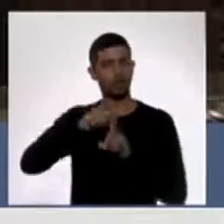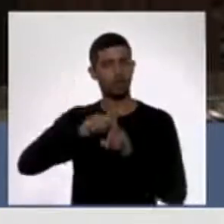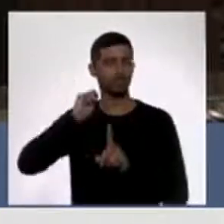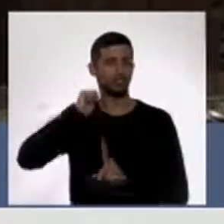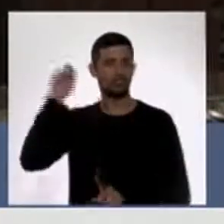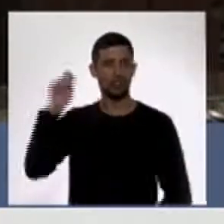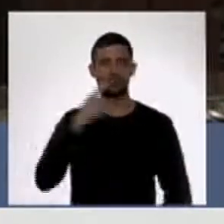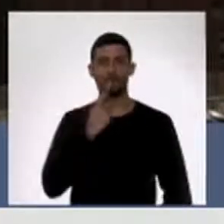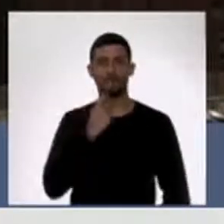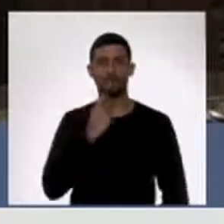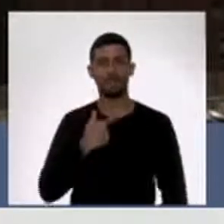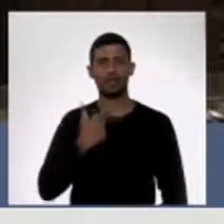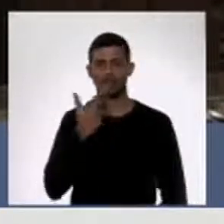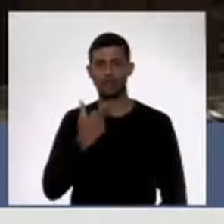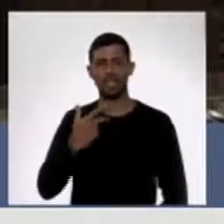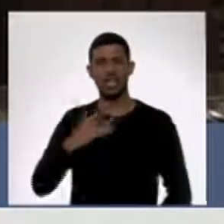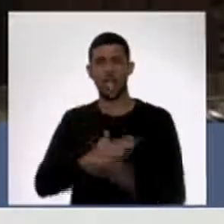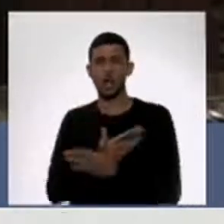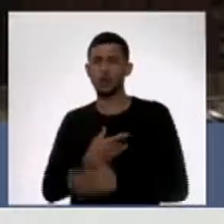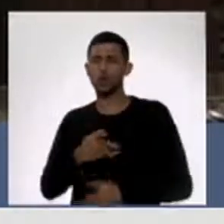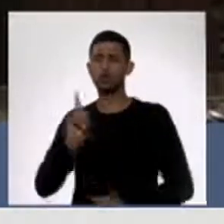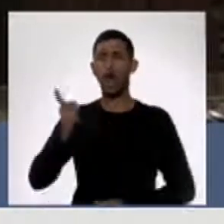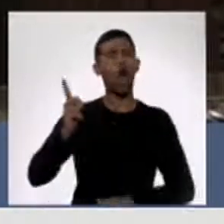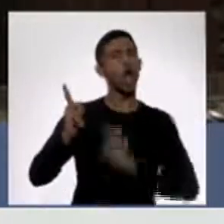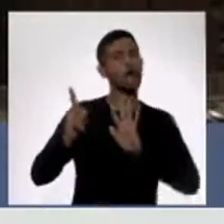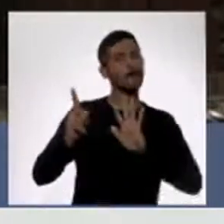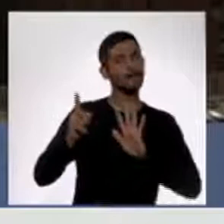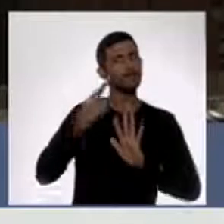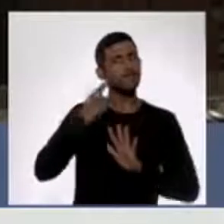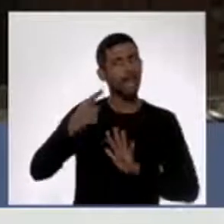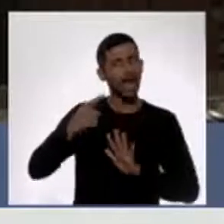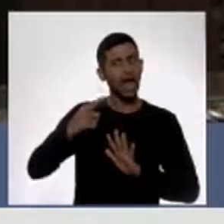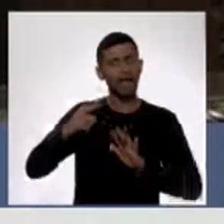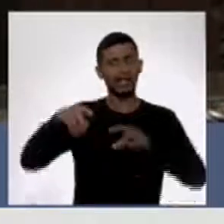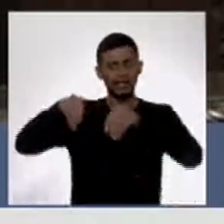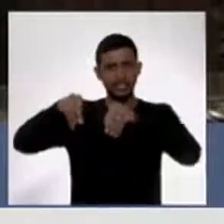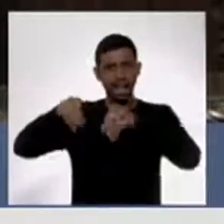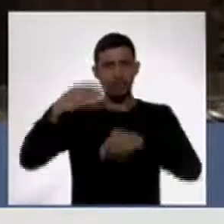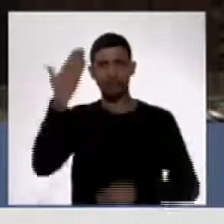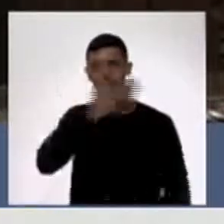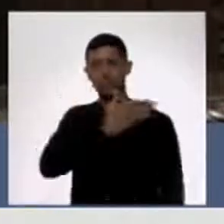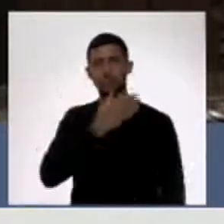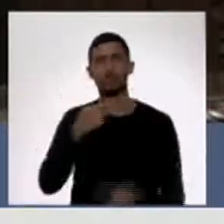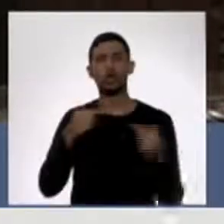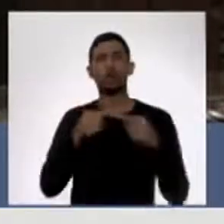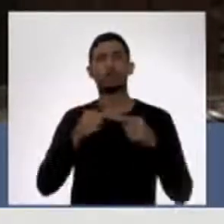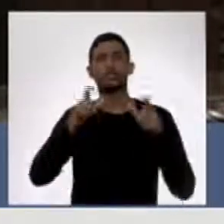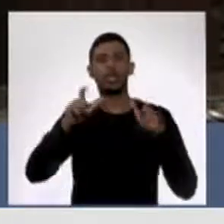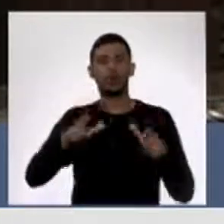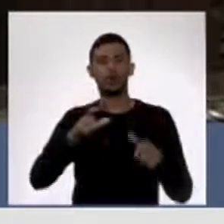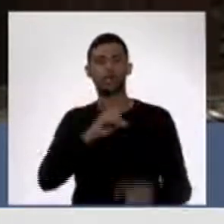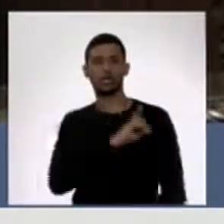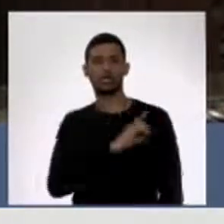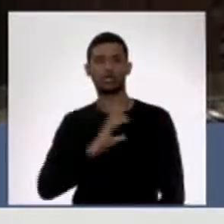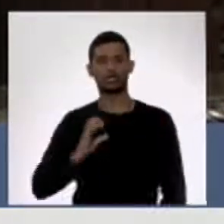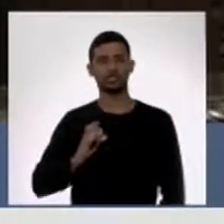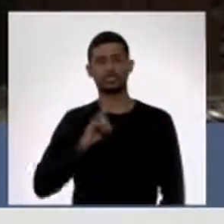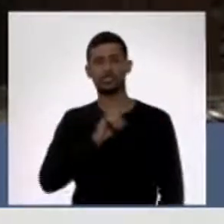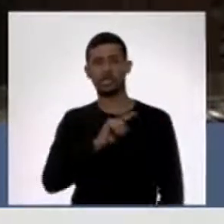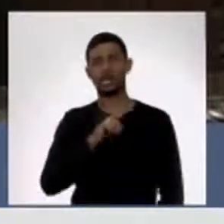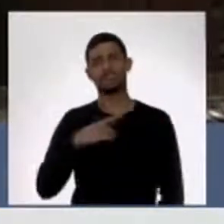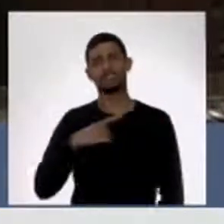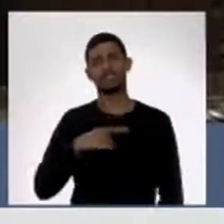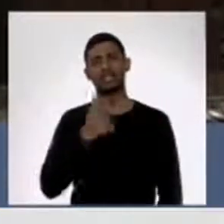ameaças ao assentamento Terra Prometida, que fica em Caxias e tem cerca de